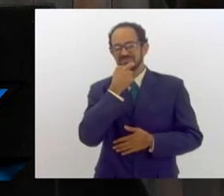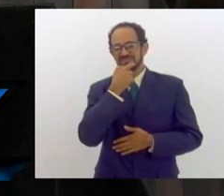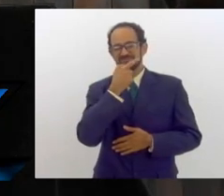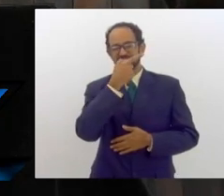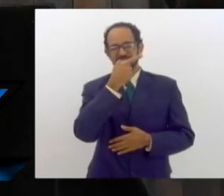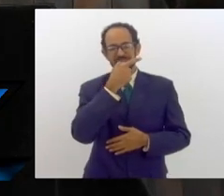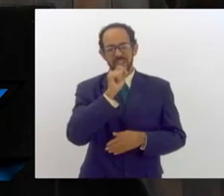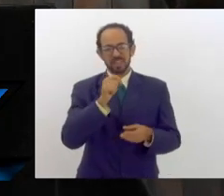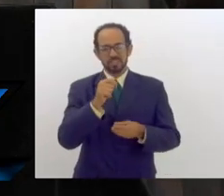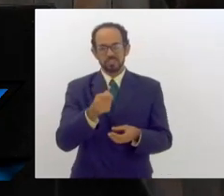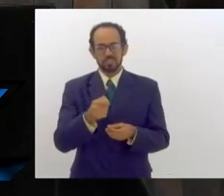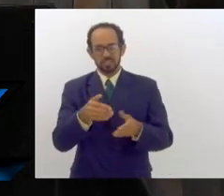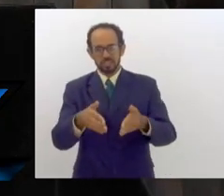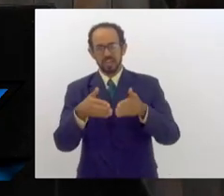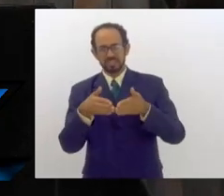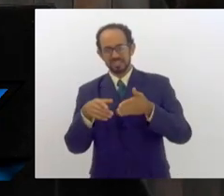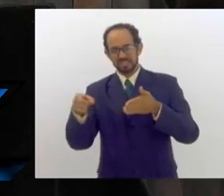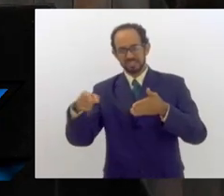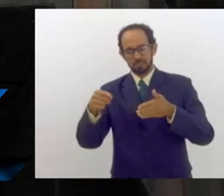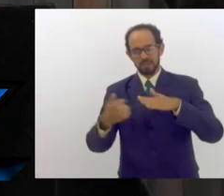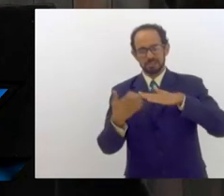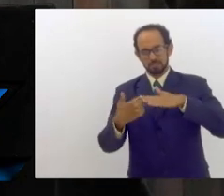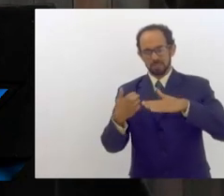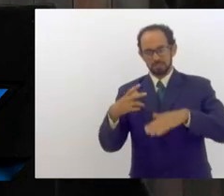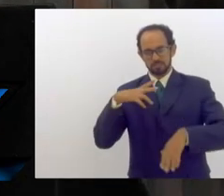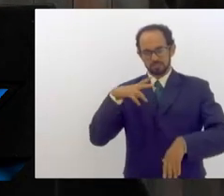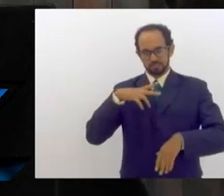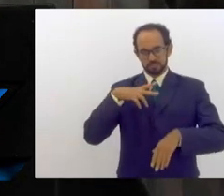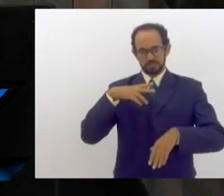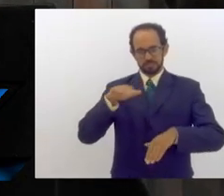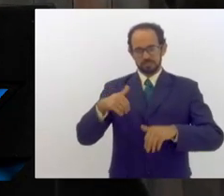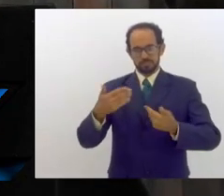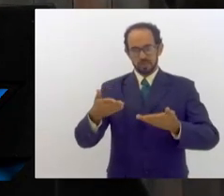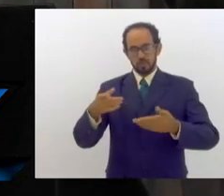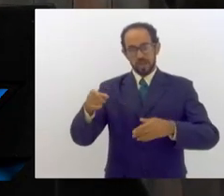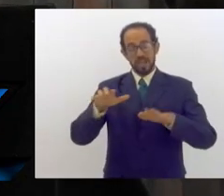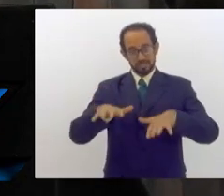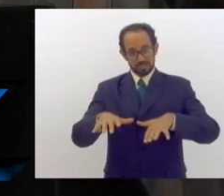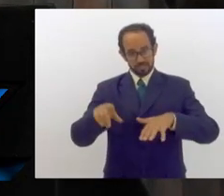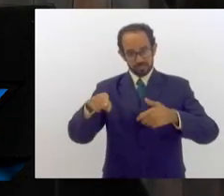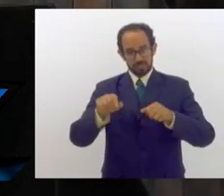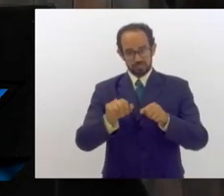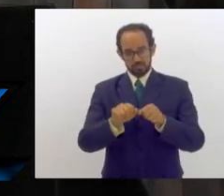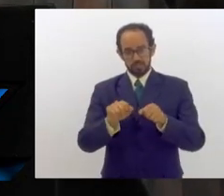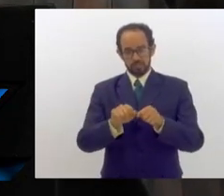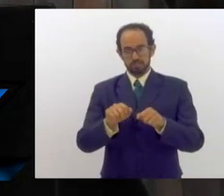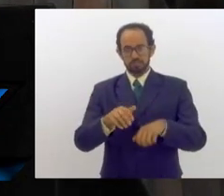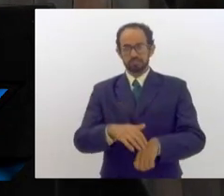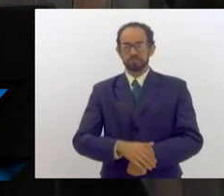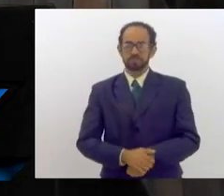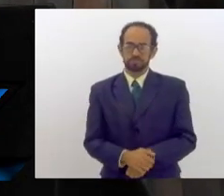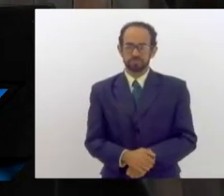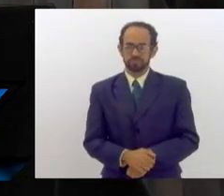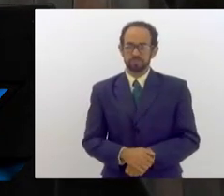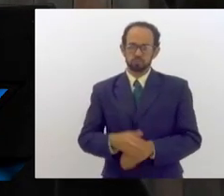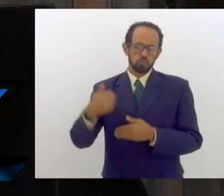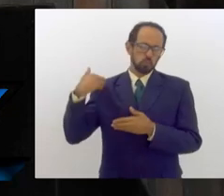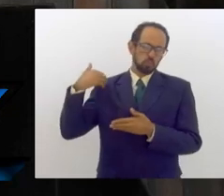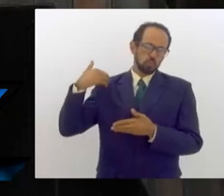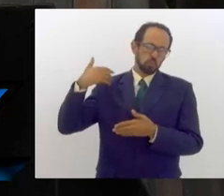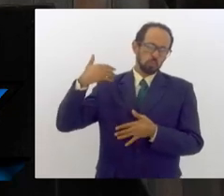a concessão passou a ser a panaceia com o decorrer do